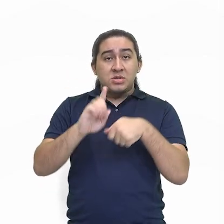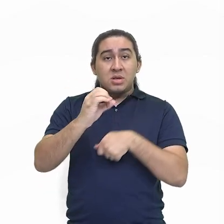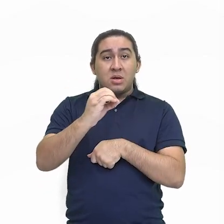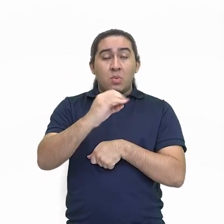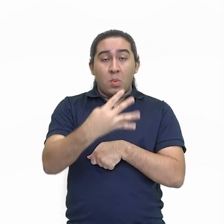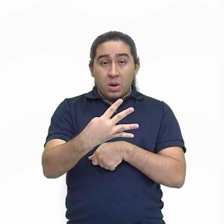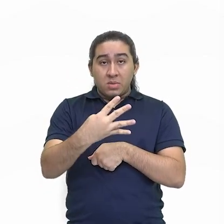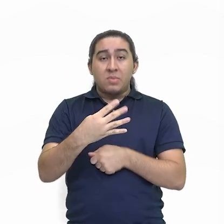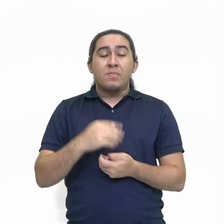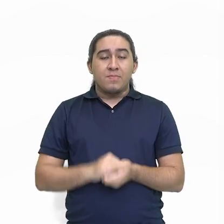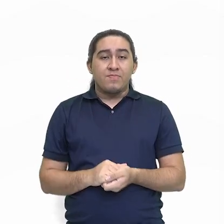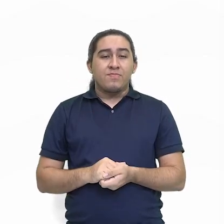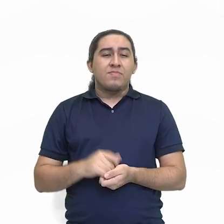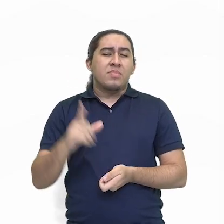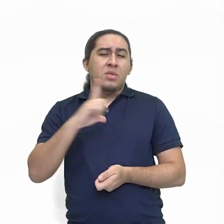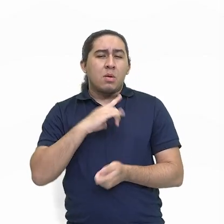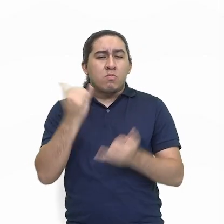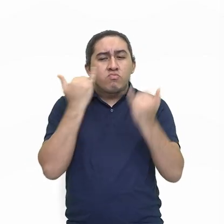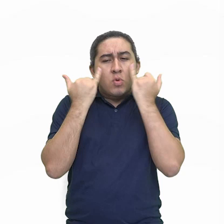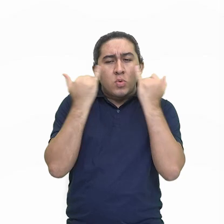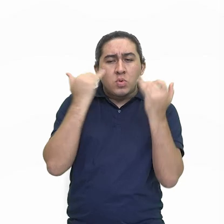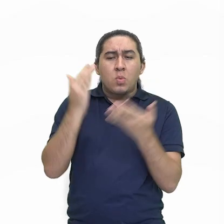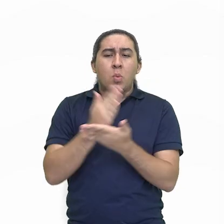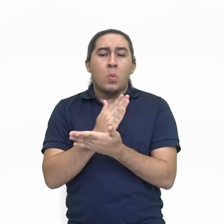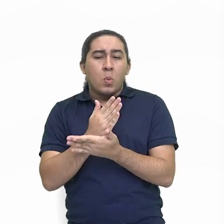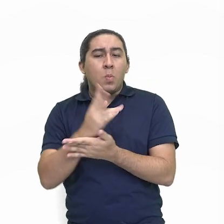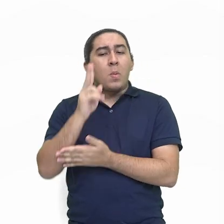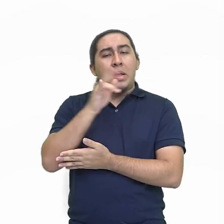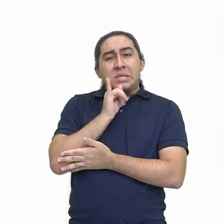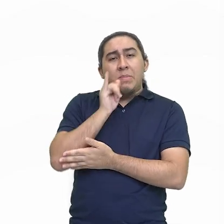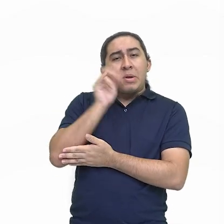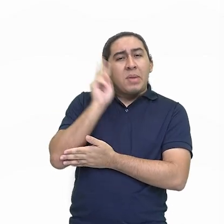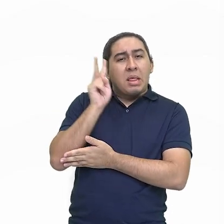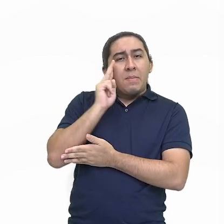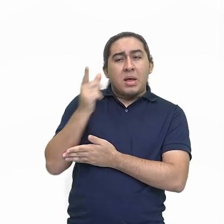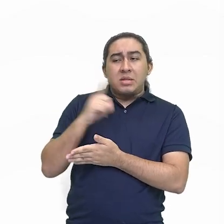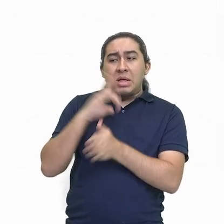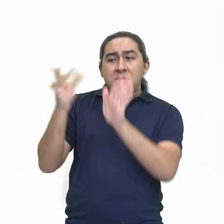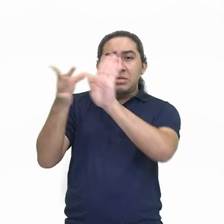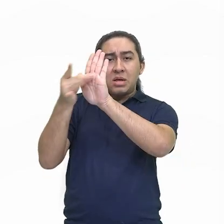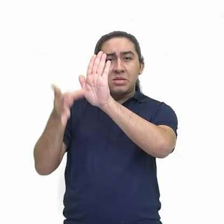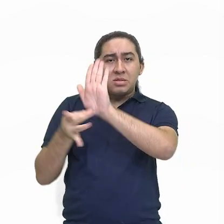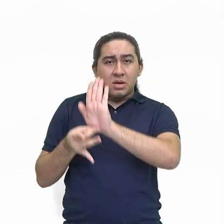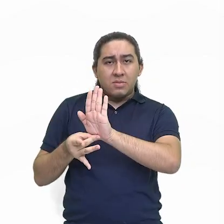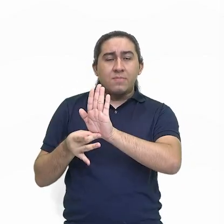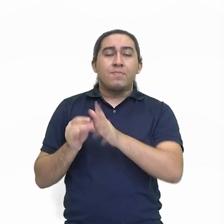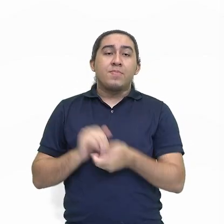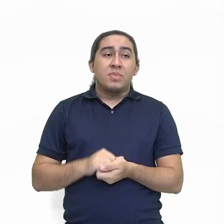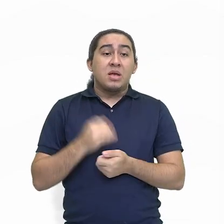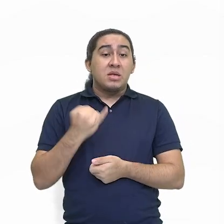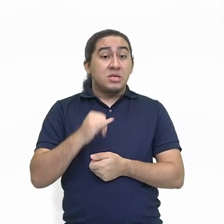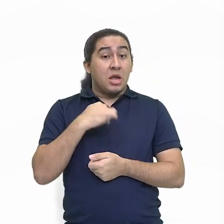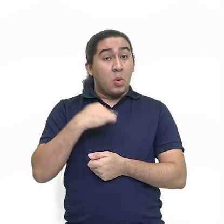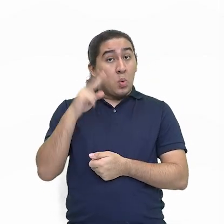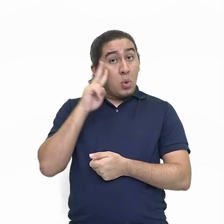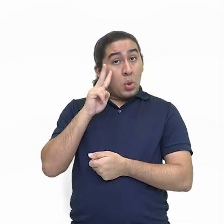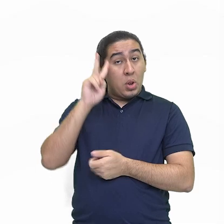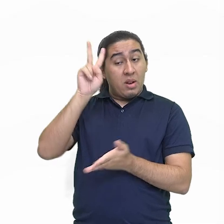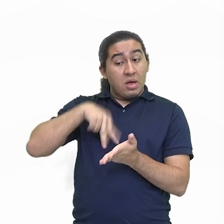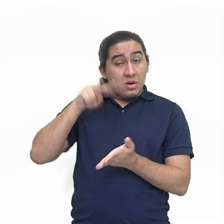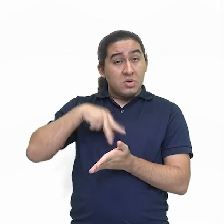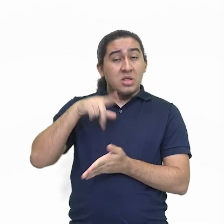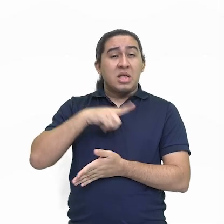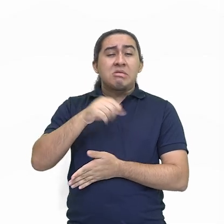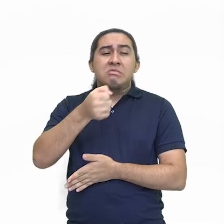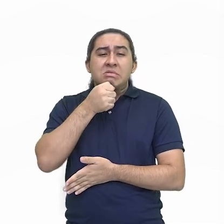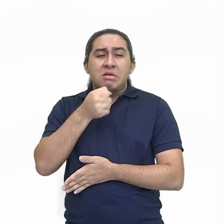coloca algumas informações para lembrar, né? Então, quando eu vejo entrevista